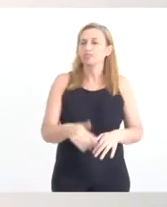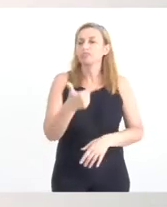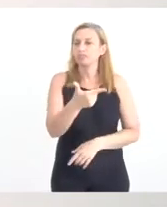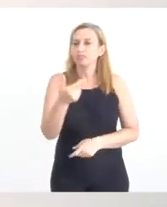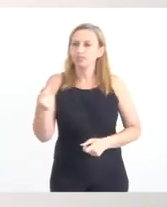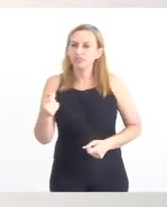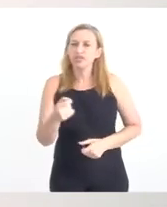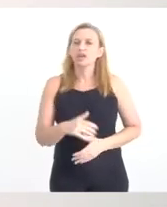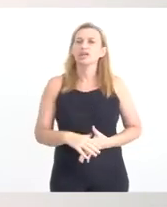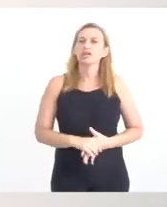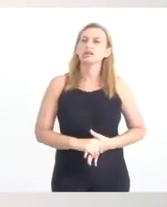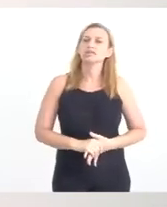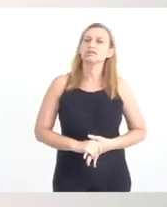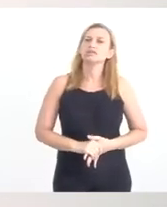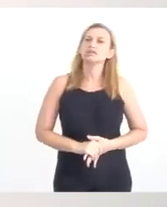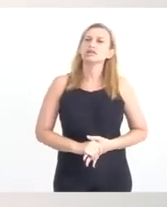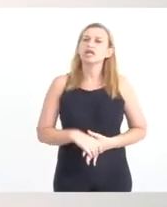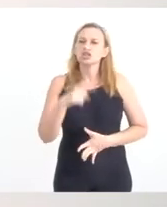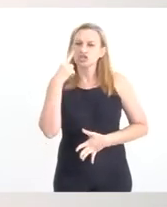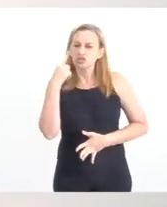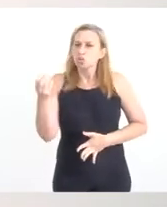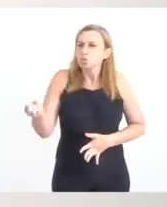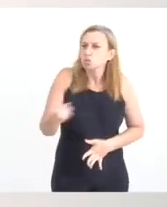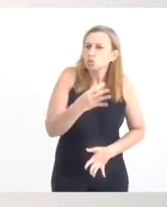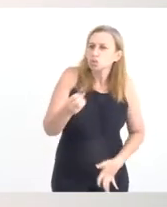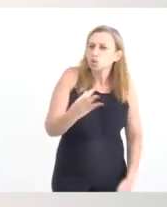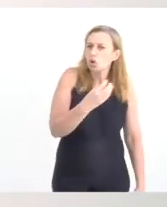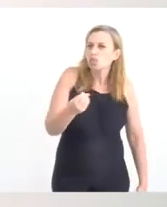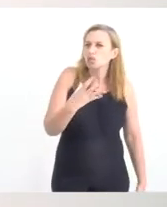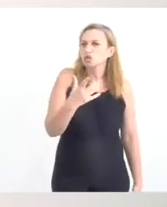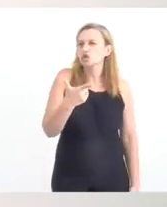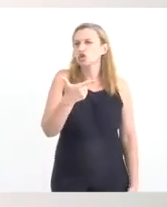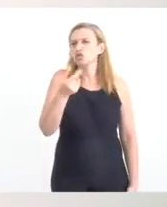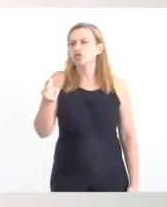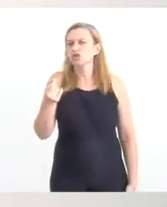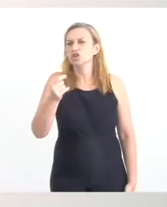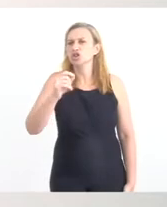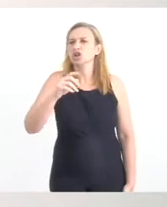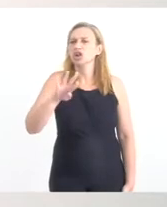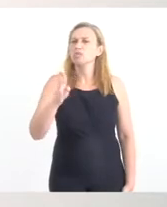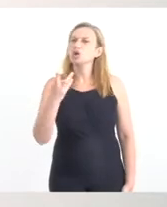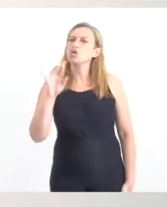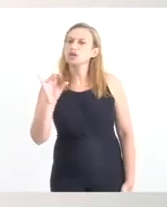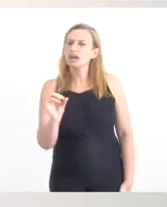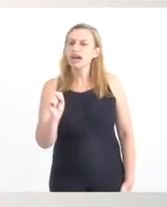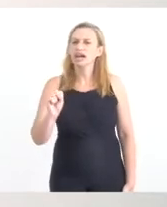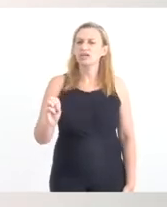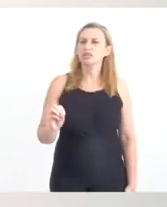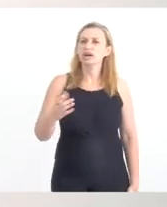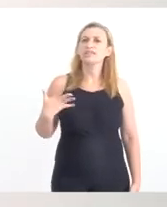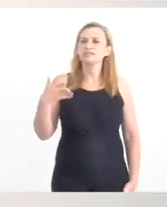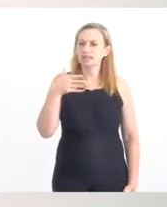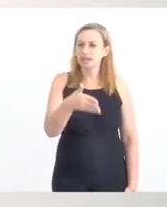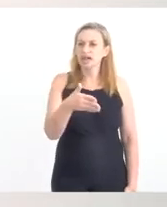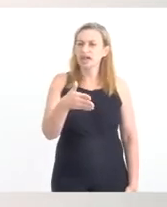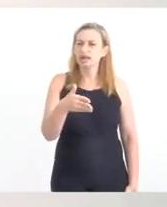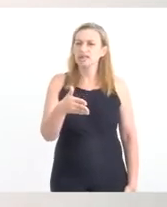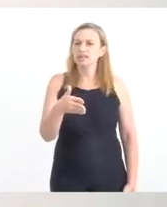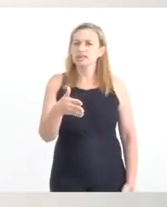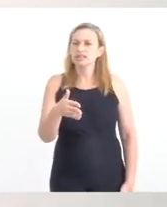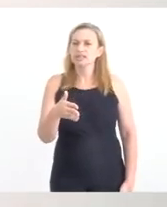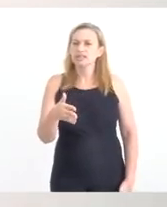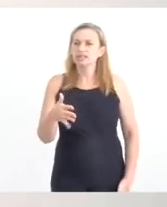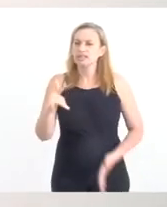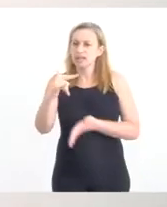2020 a gente viu novos 20 bilionários entrarem na